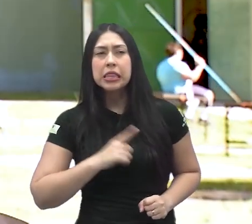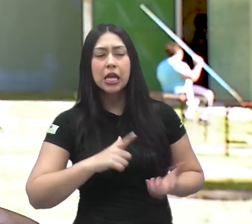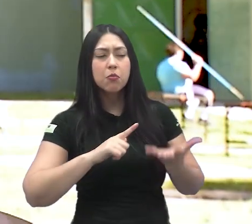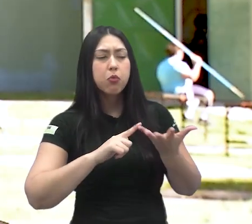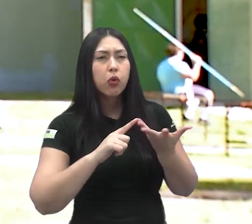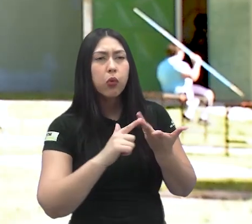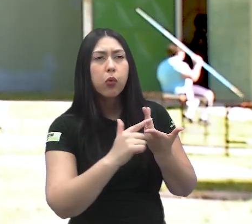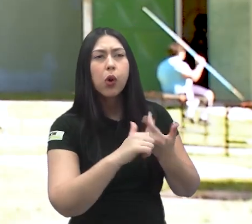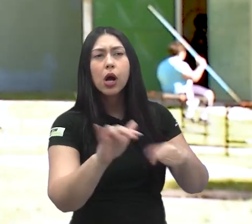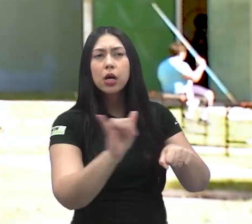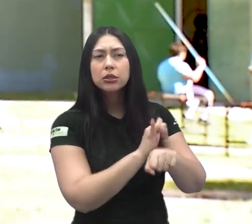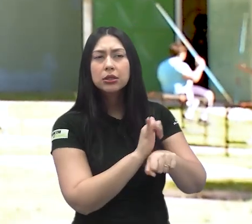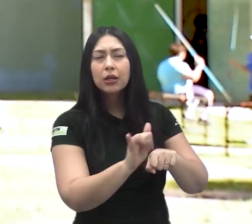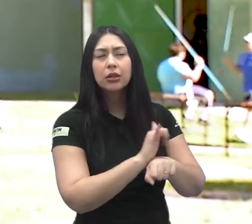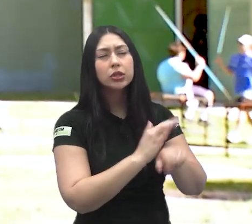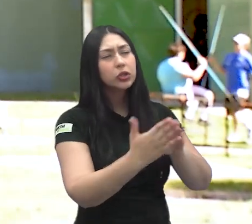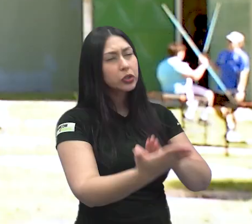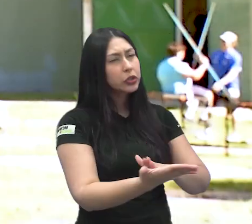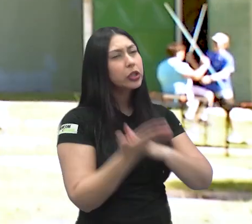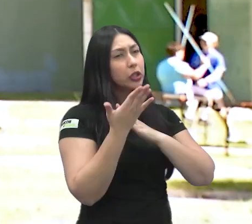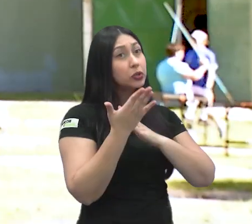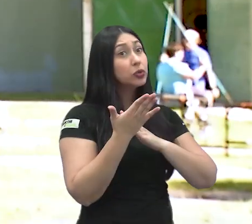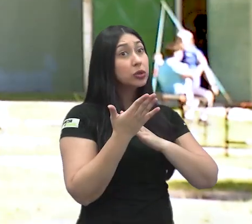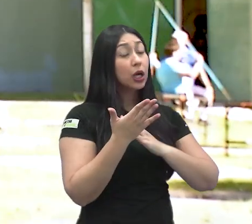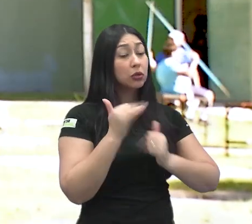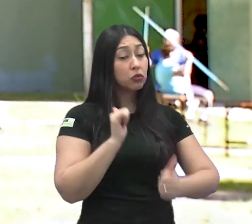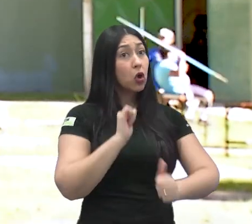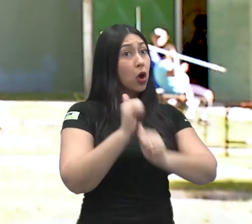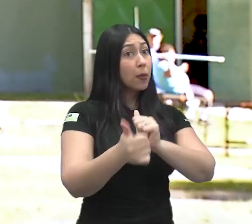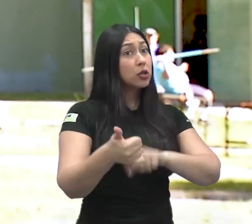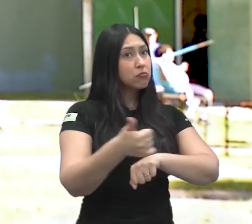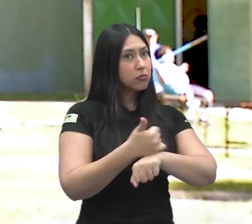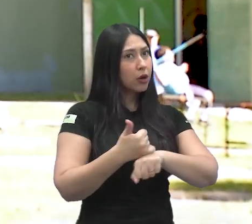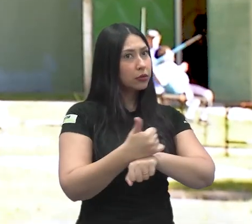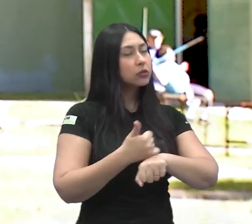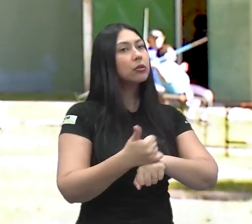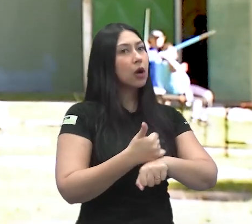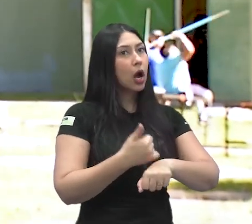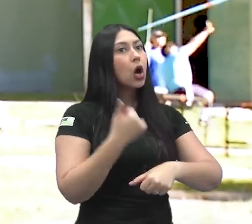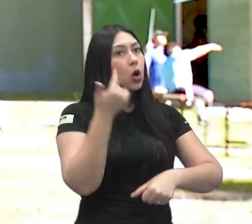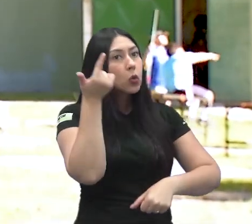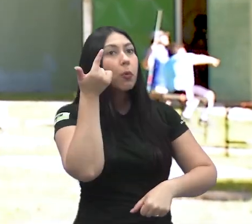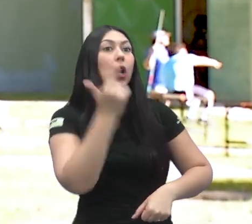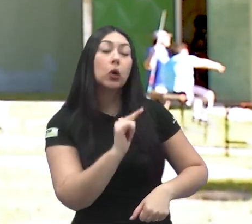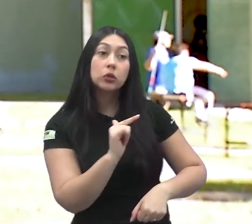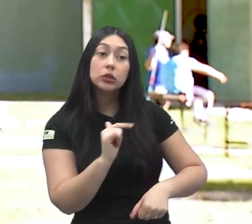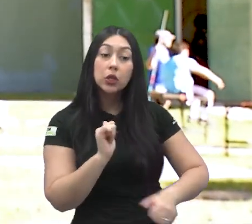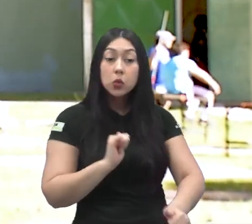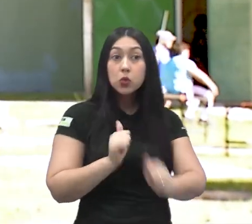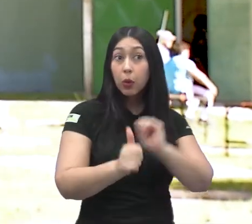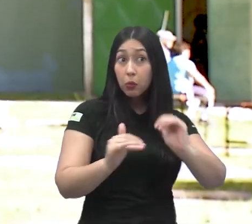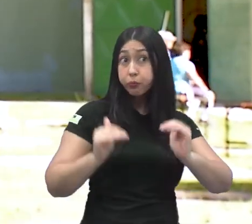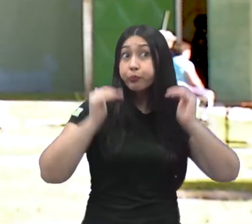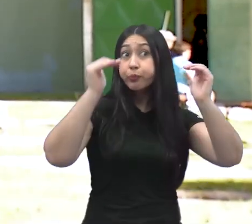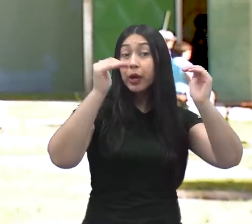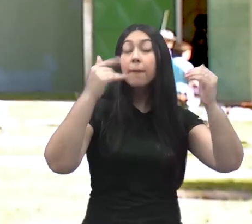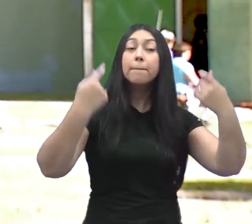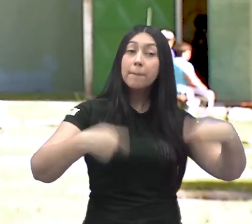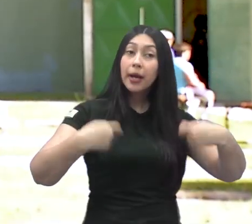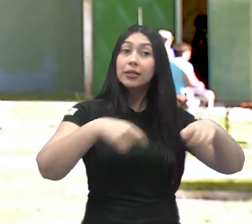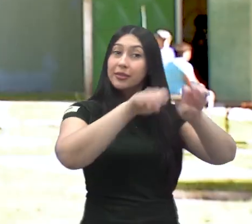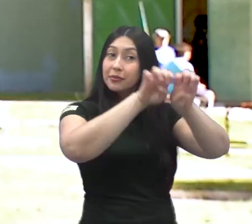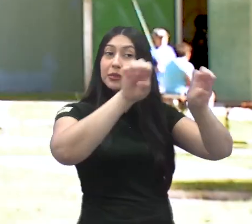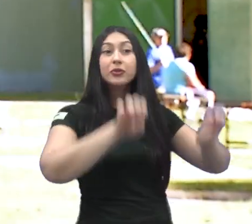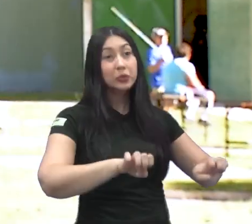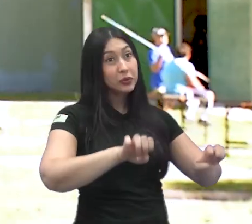grandes recursos aí, isso ajuda muito no alto rendimento, né? Para a gente disputar um campeonato de alto rendimento a nível brasileiro, se a gente não tiver